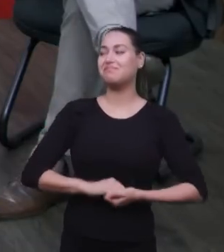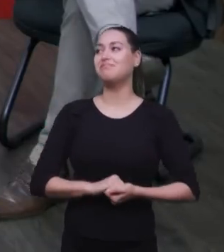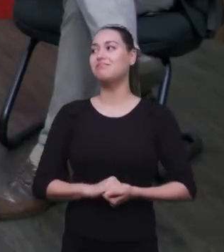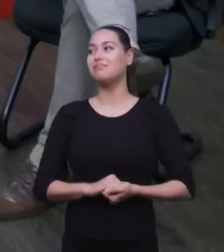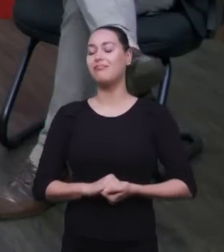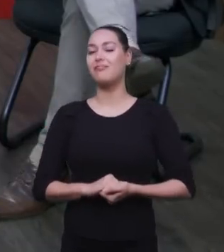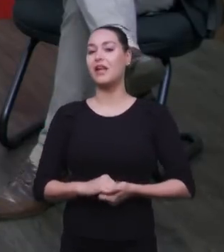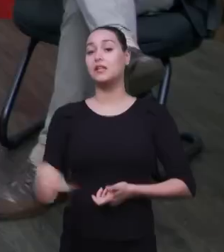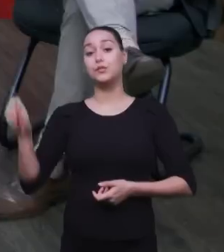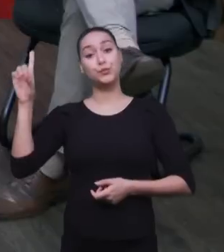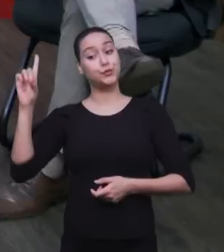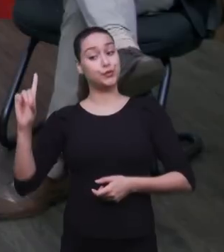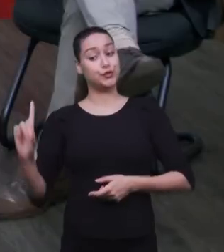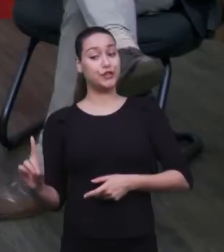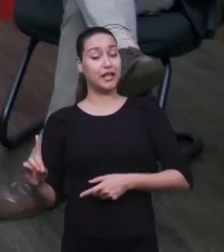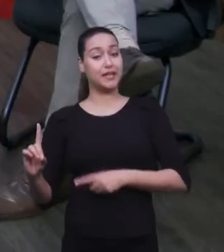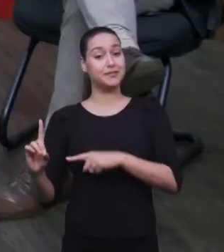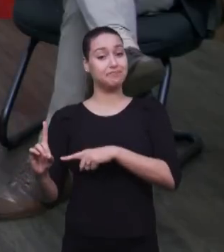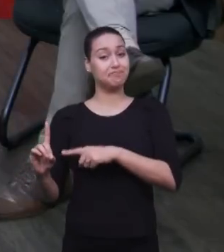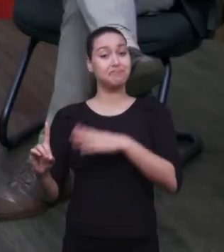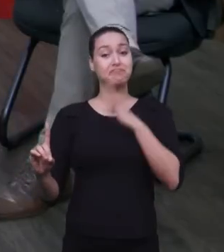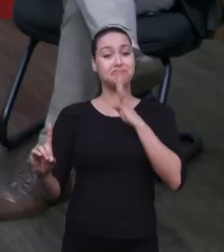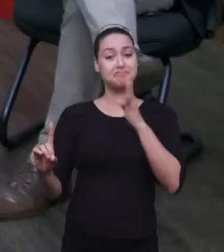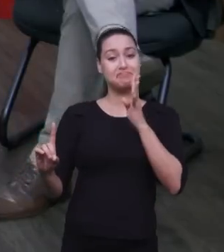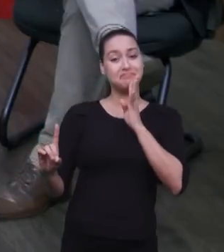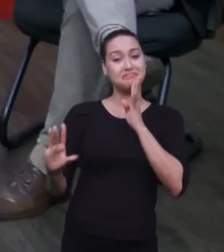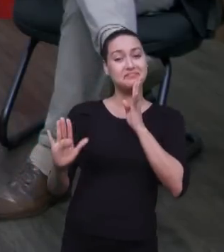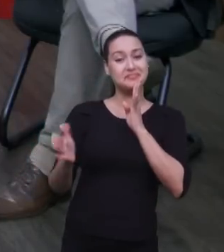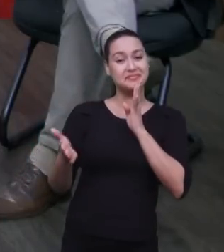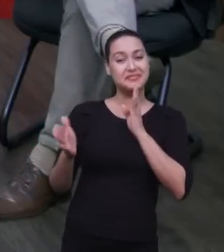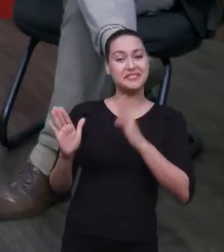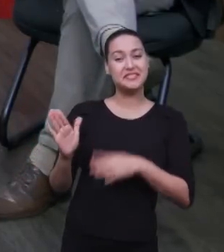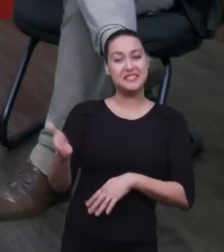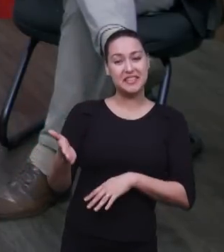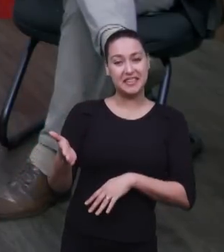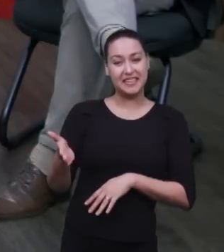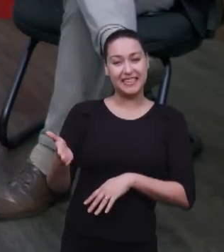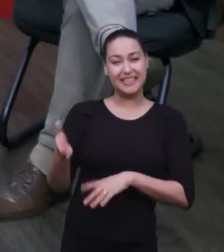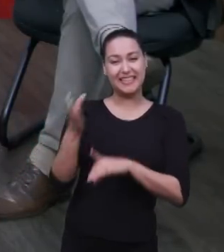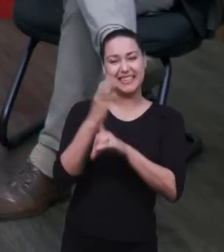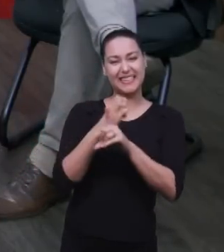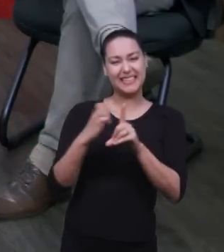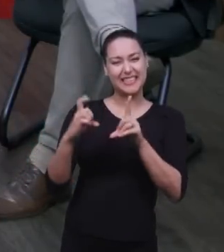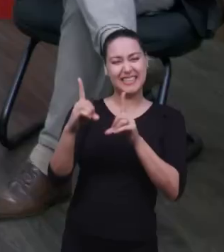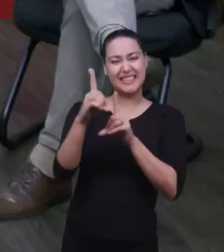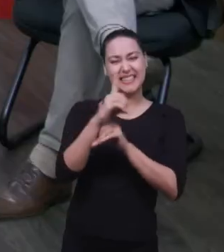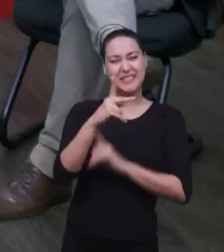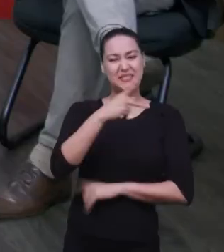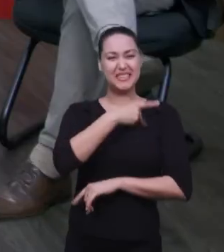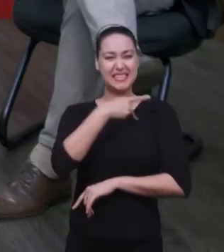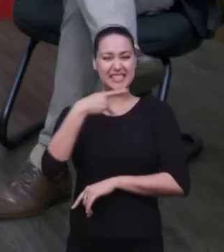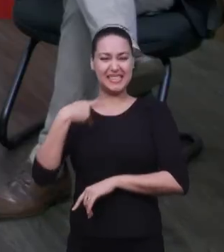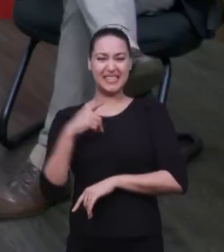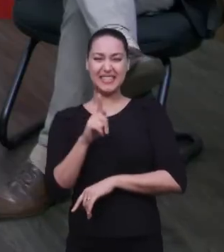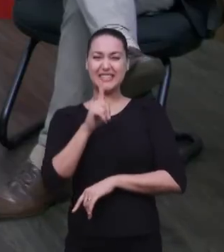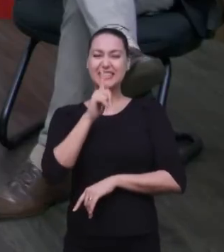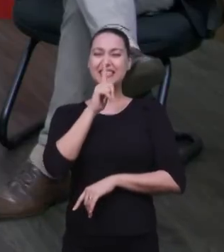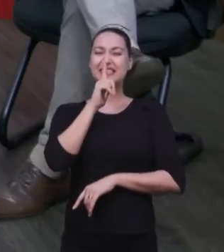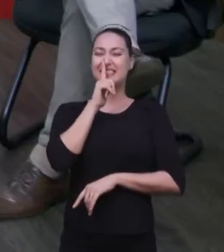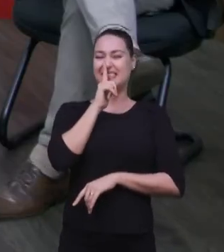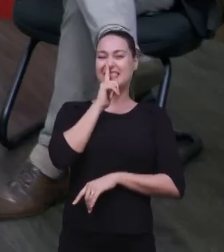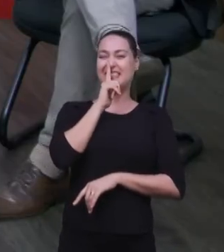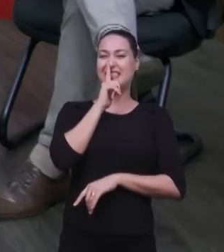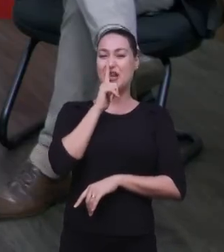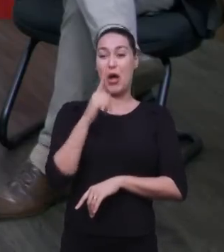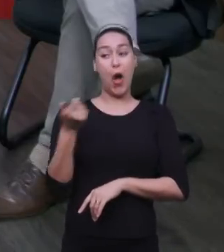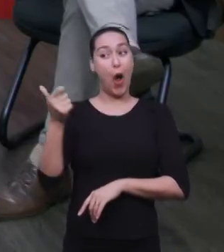Bom, aqui ao meu lado direito, todo mundo conhece também, meu companheiro de escola bíblica dominical, né? Pastor Gilson Souza. Outro